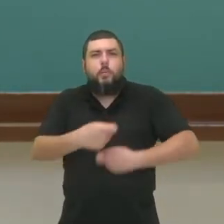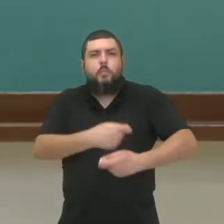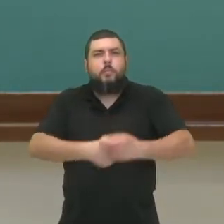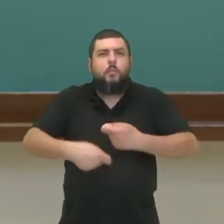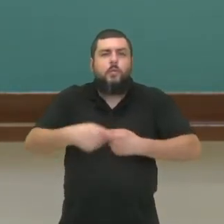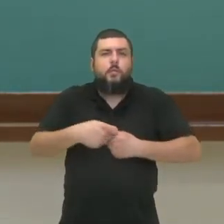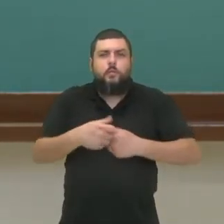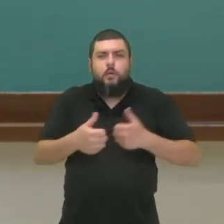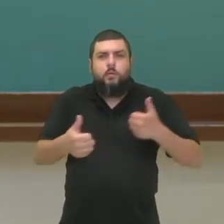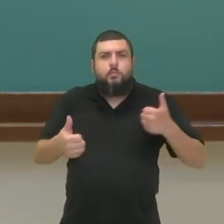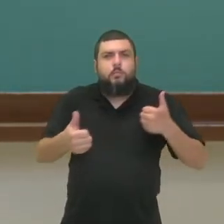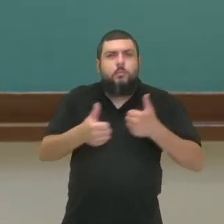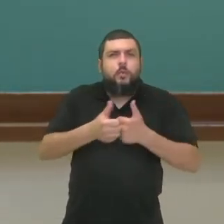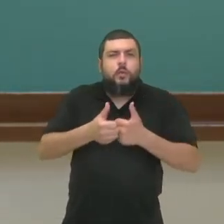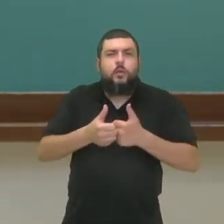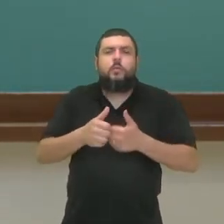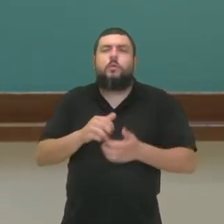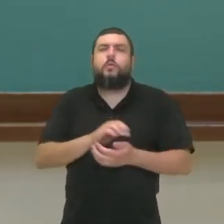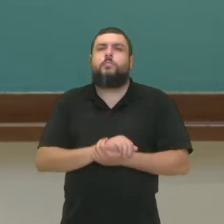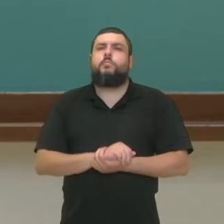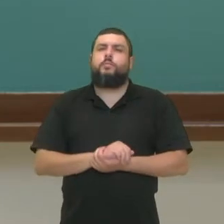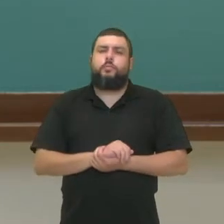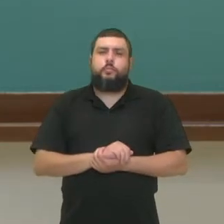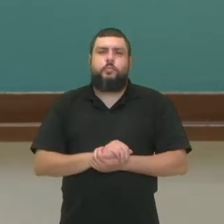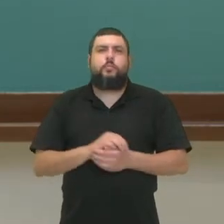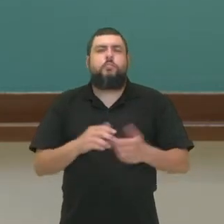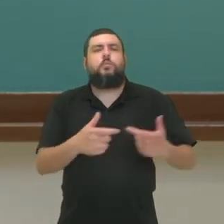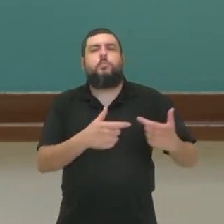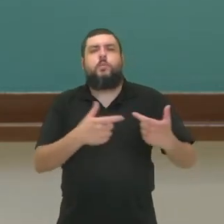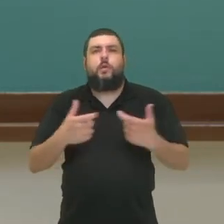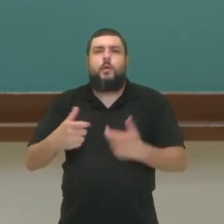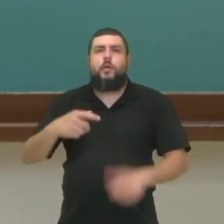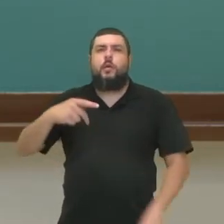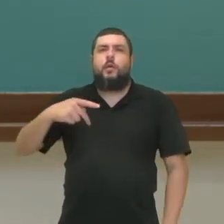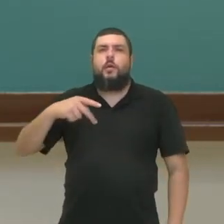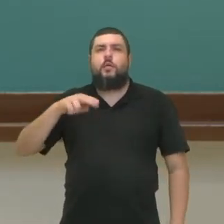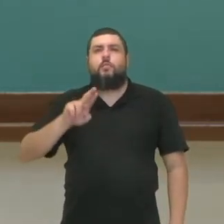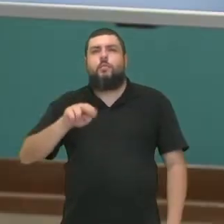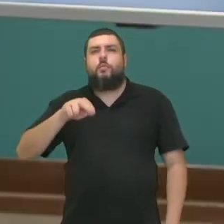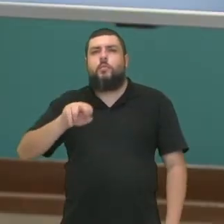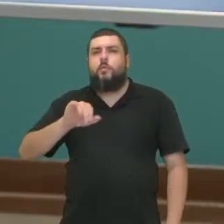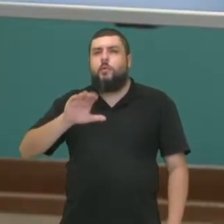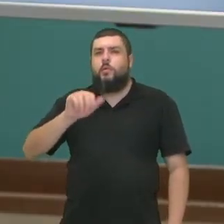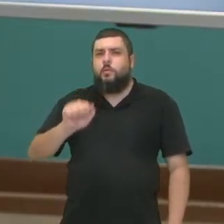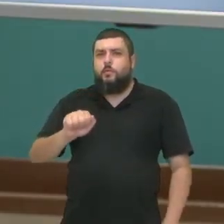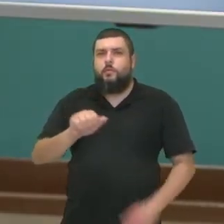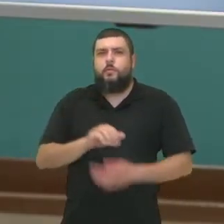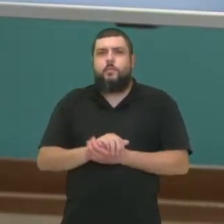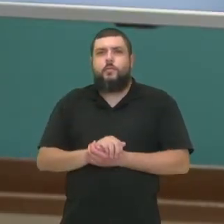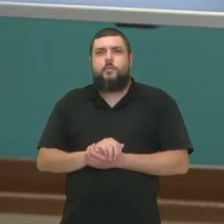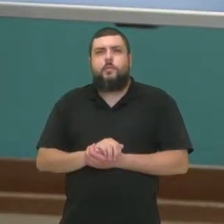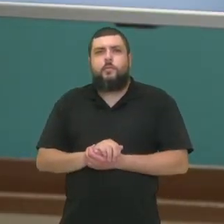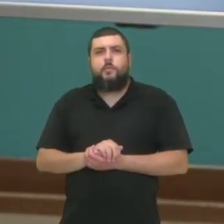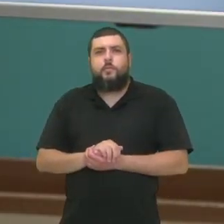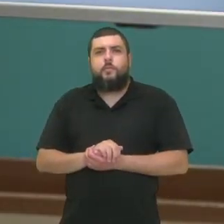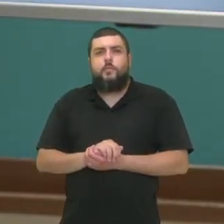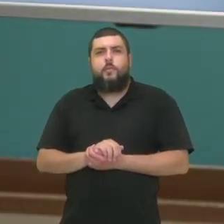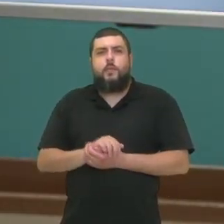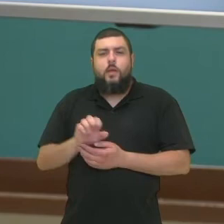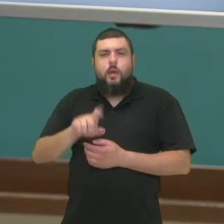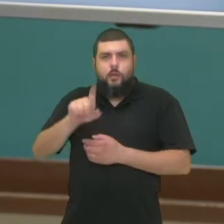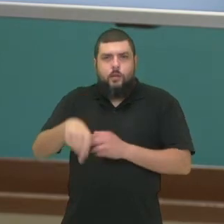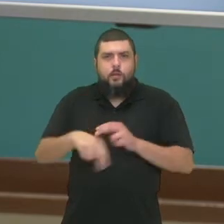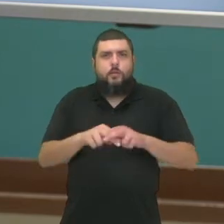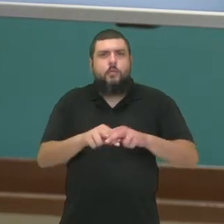próximas. É claro que ia terminar nas chamadas guerras púnicas. Púnica, por causa de Puene ou Feni, né? Fenícios,